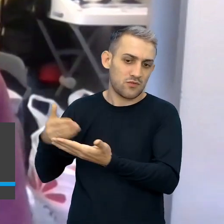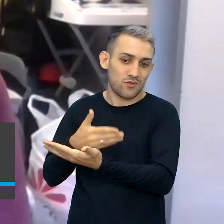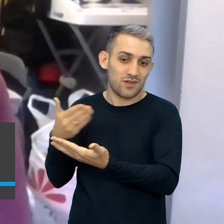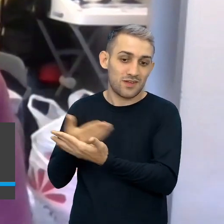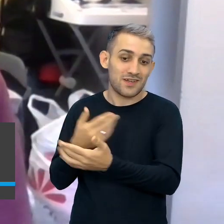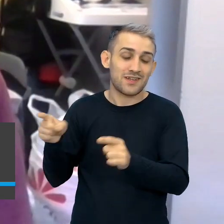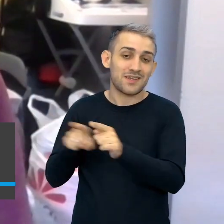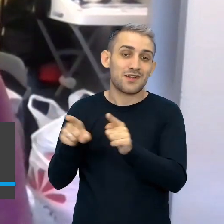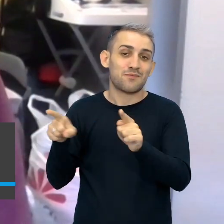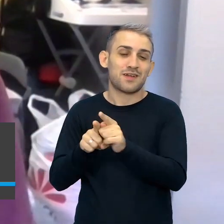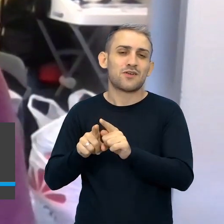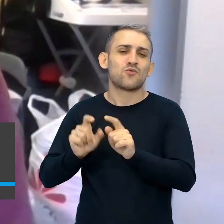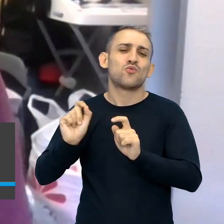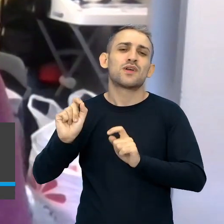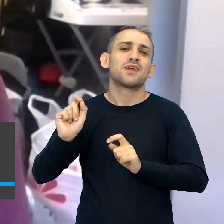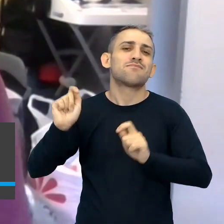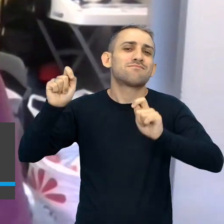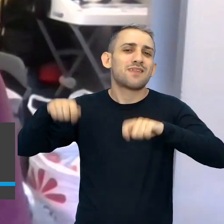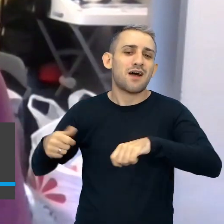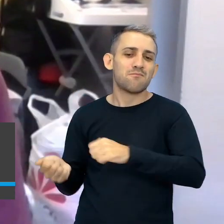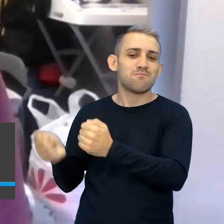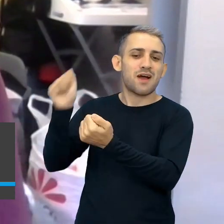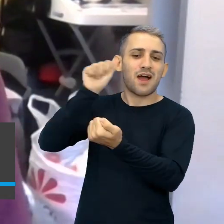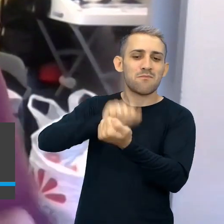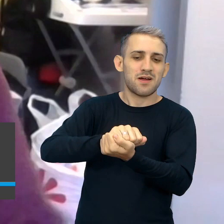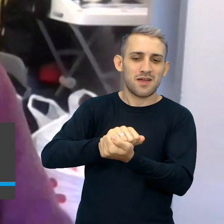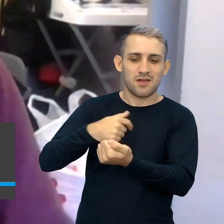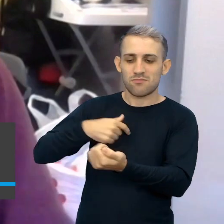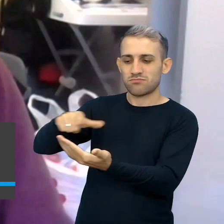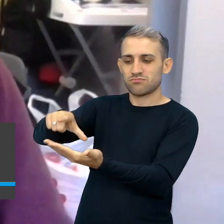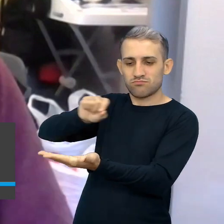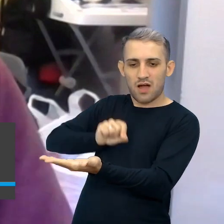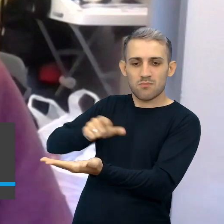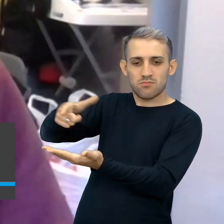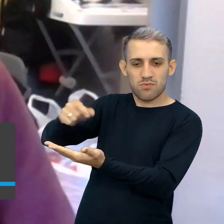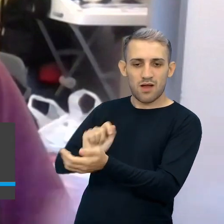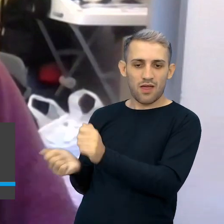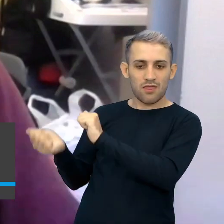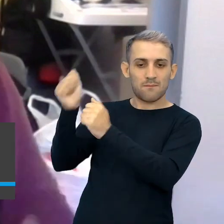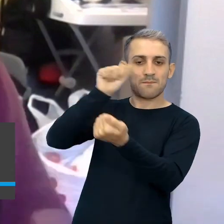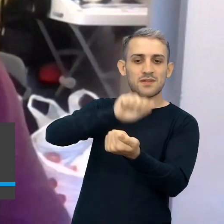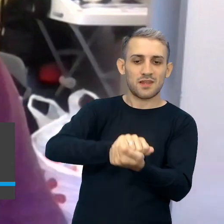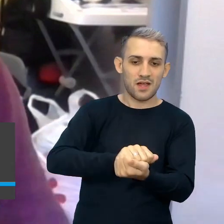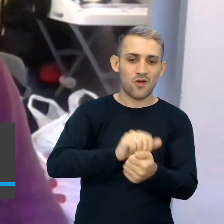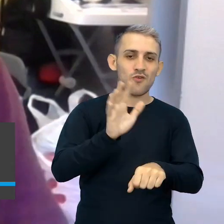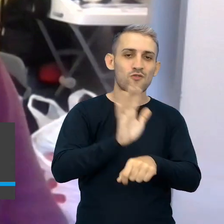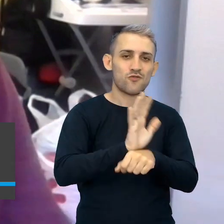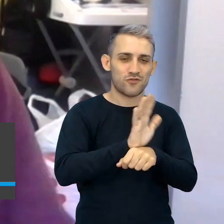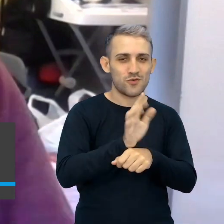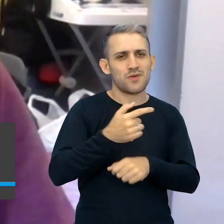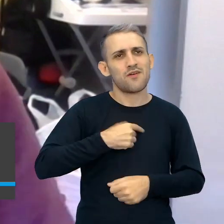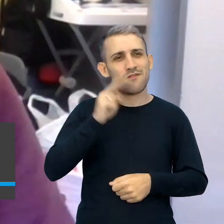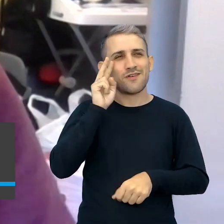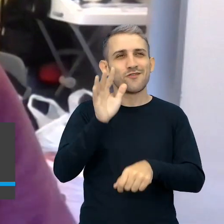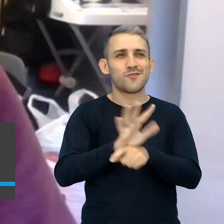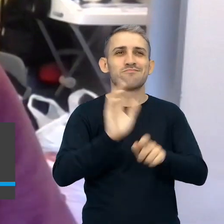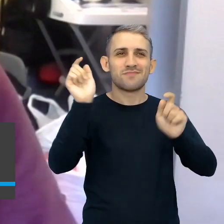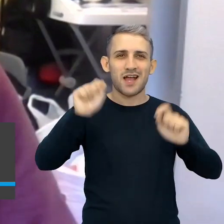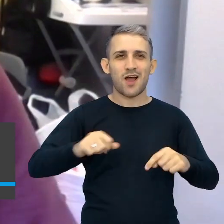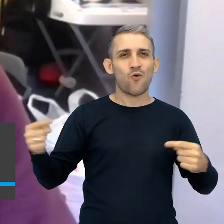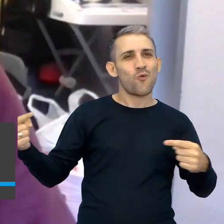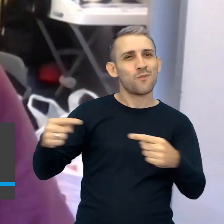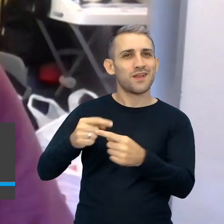e o que dela eu preciso escolher que vai acontecer num filme, que faz sentido para a mídia de um filme, ou que,